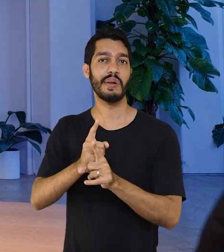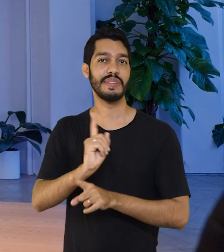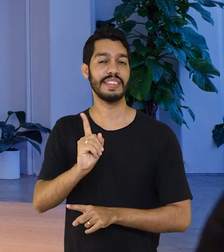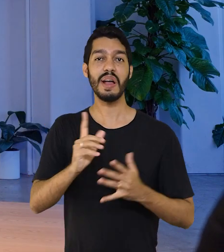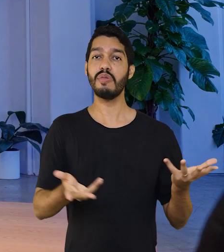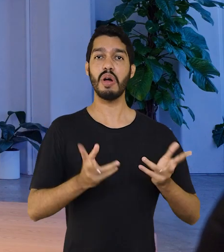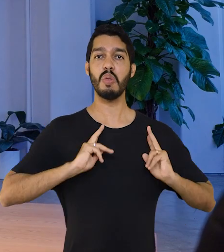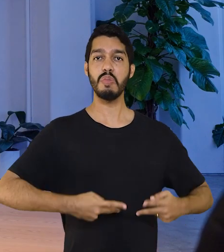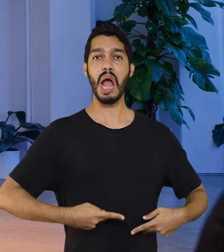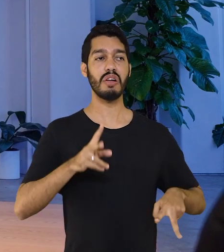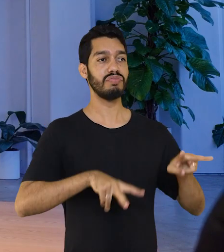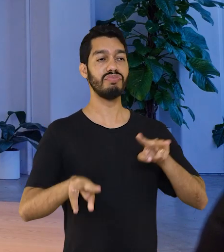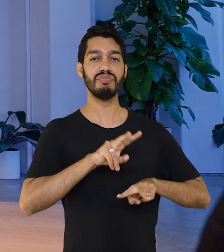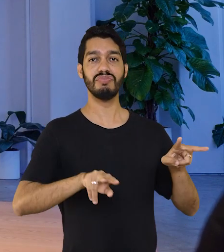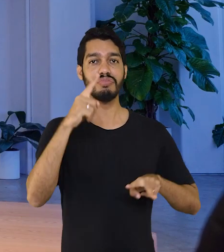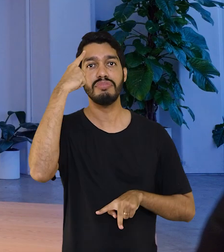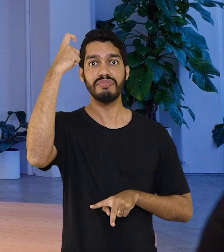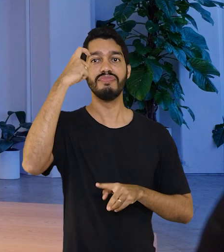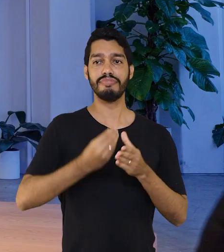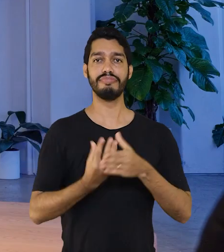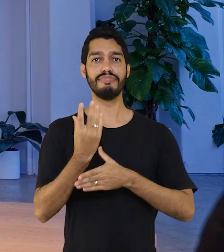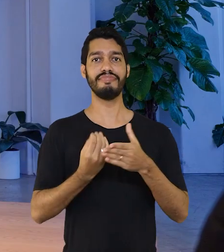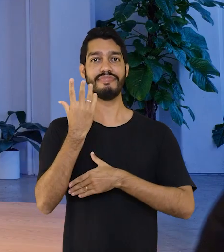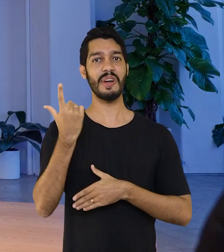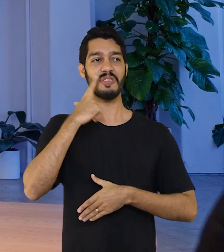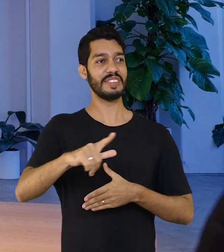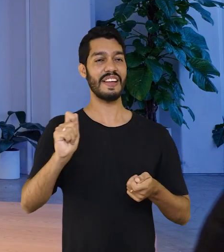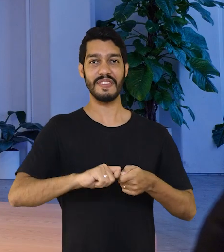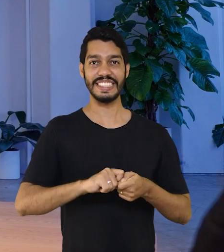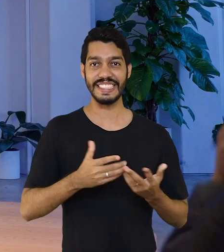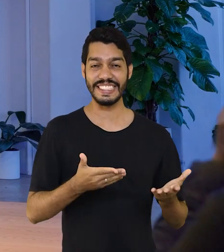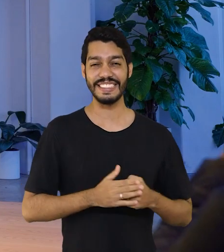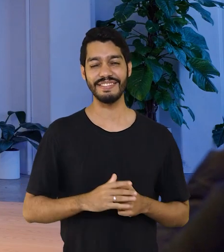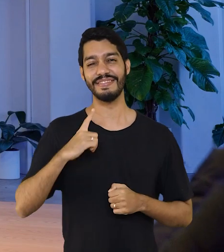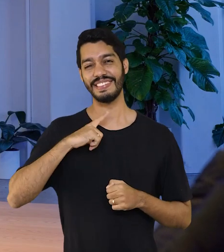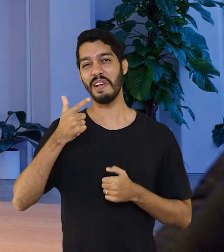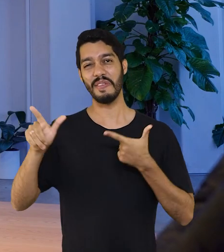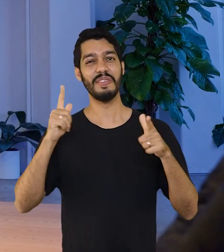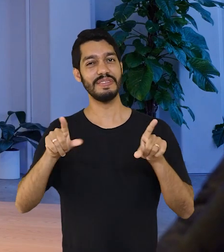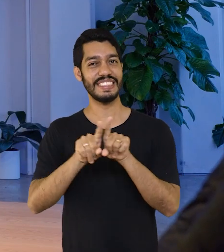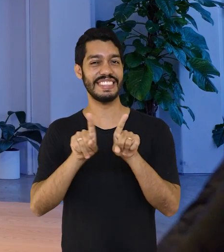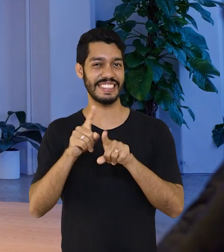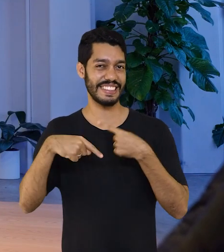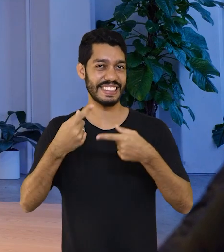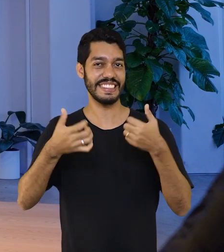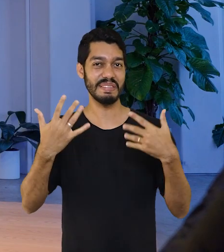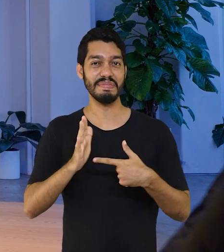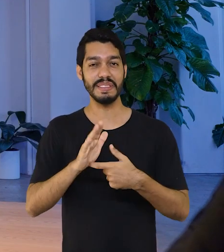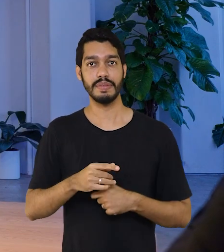antes, com um olhar humano, criativo, para fazer a magia ali acontecer. Entendeu? Tem outros cases também, se